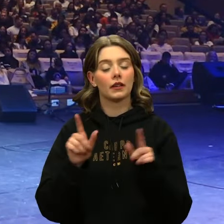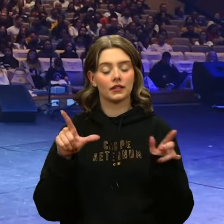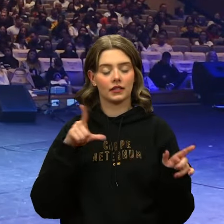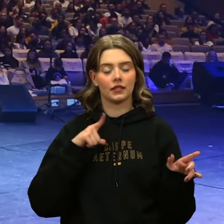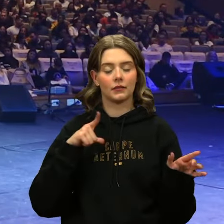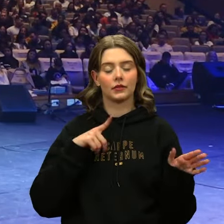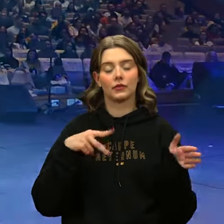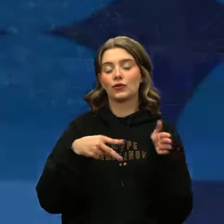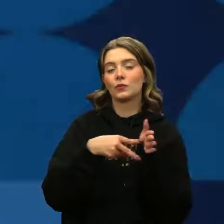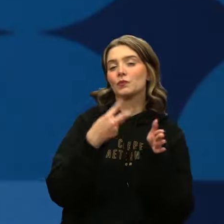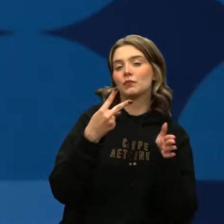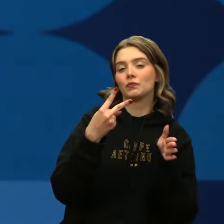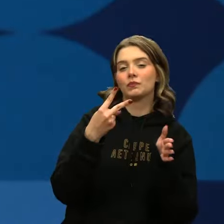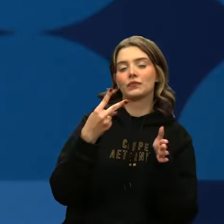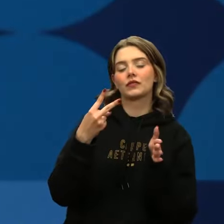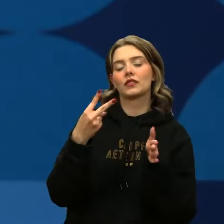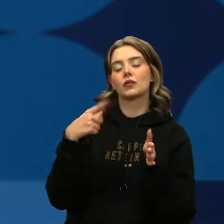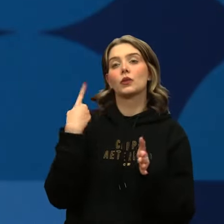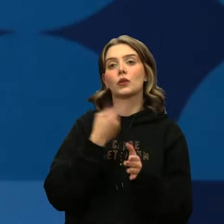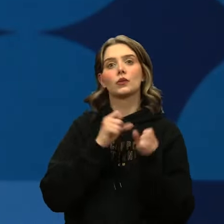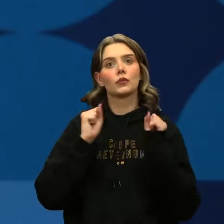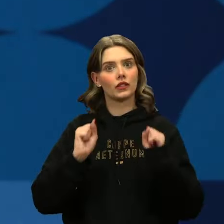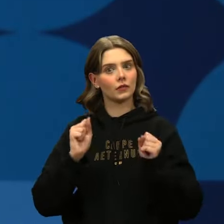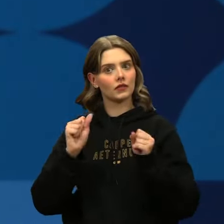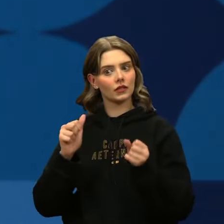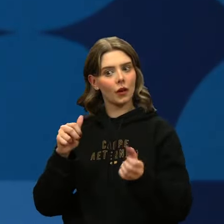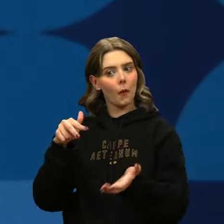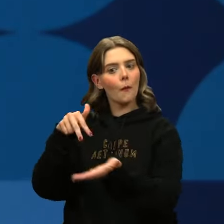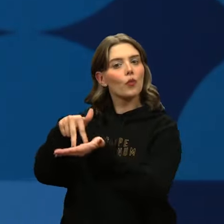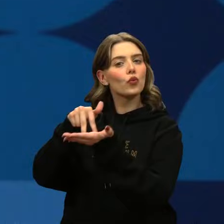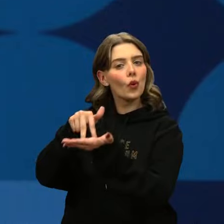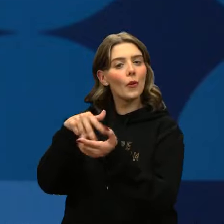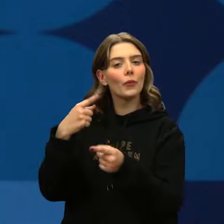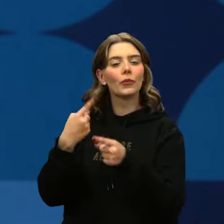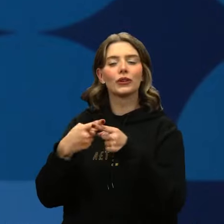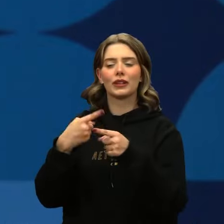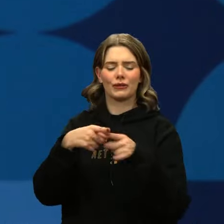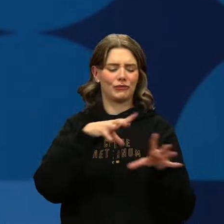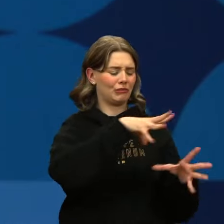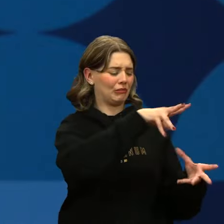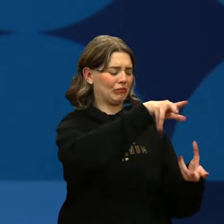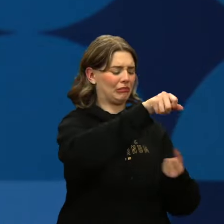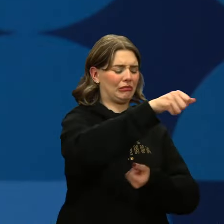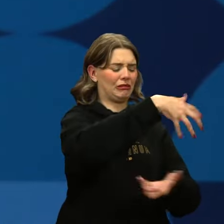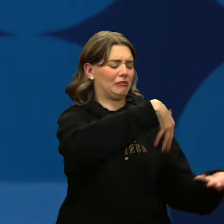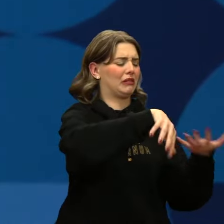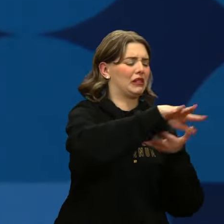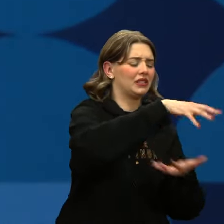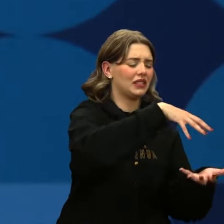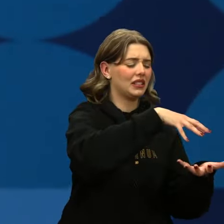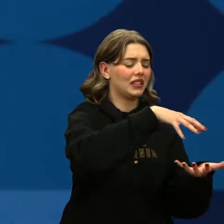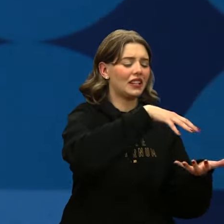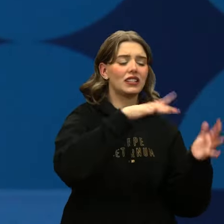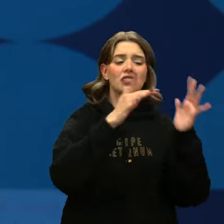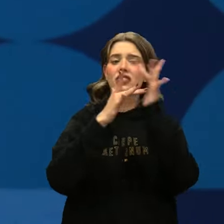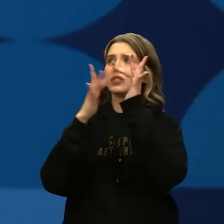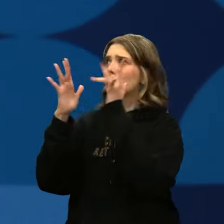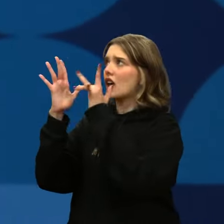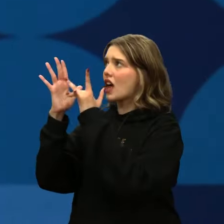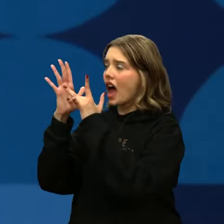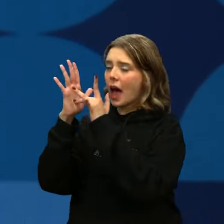ser inabaláveis, pois em um mundo caótico, Jesus abre portas impossíveis de serem